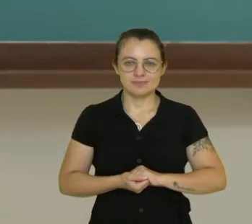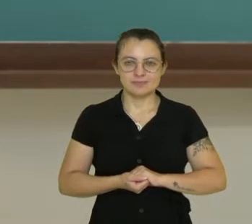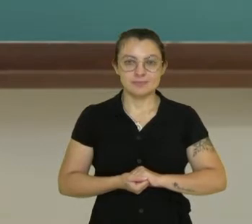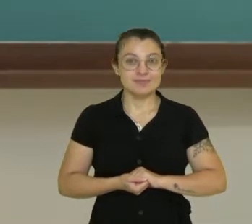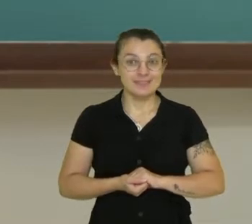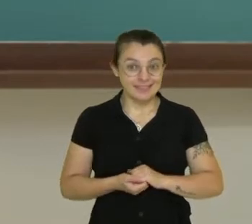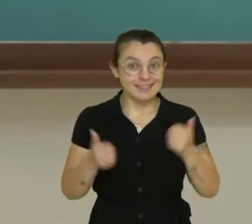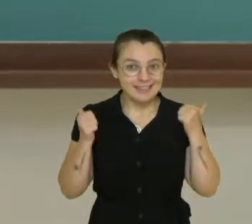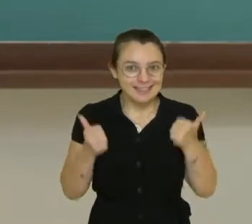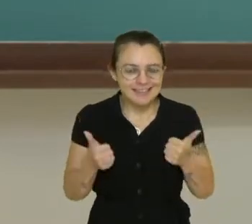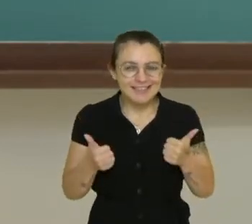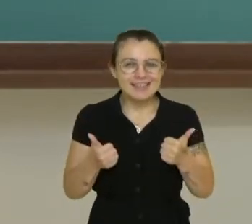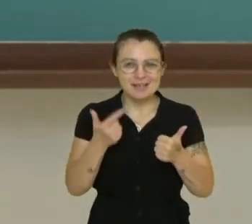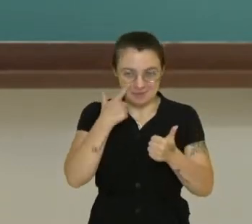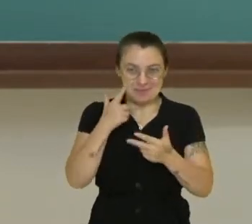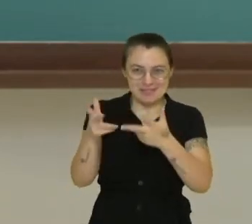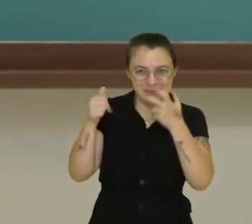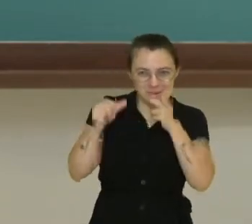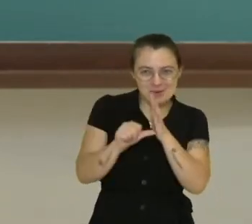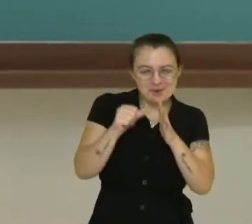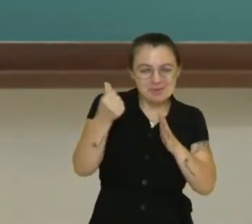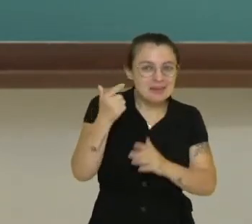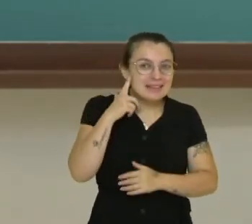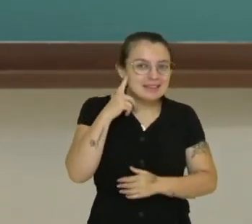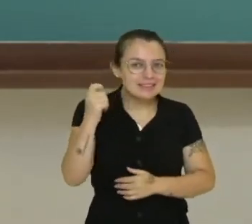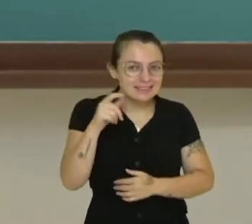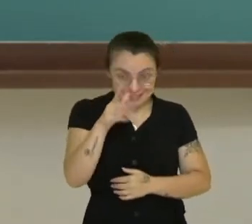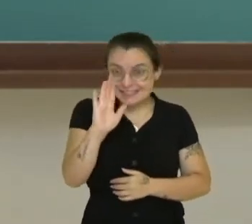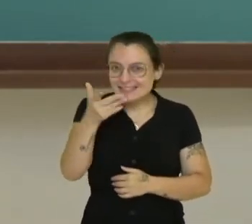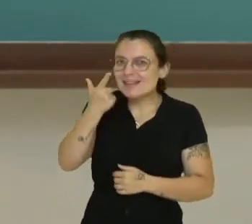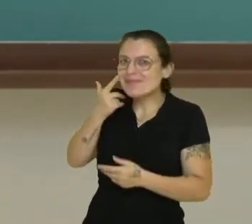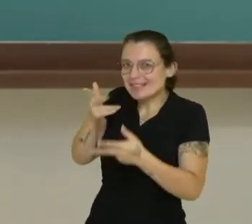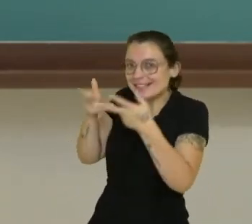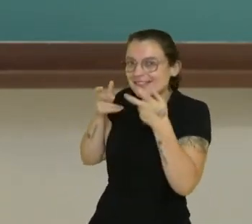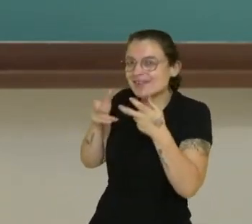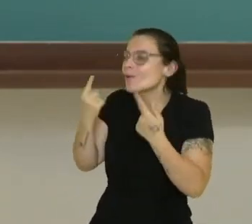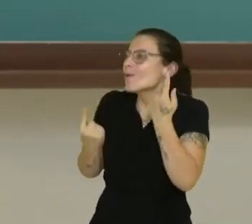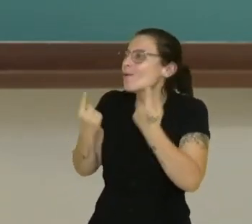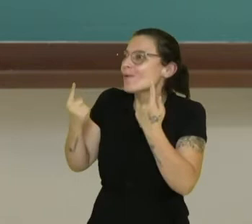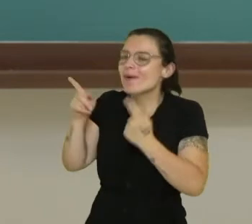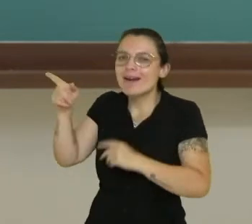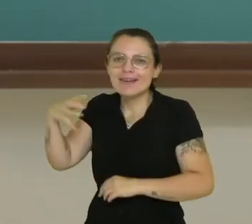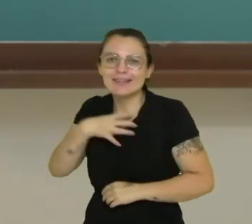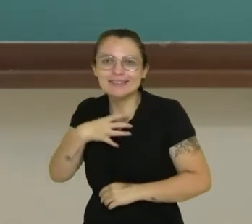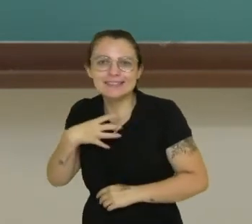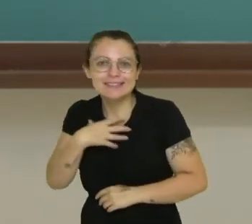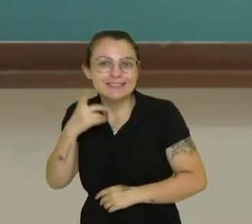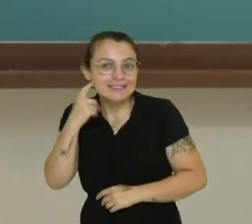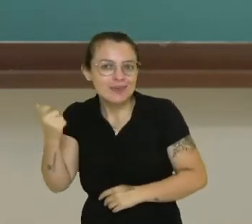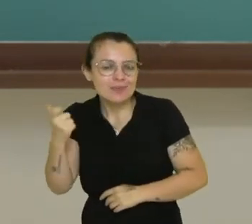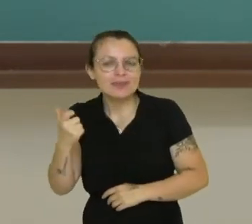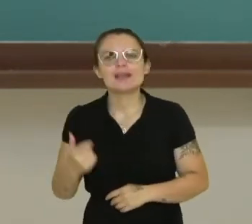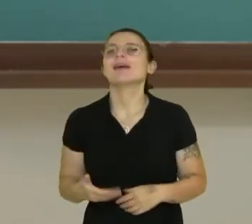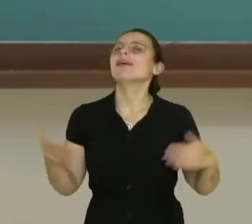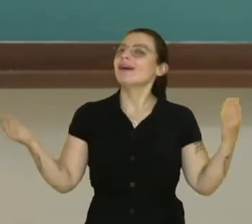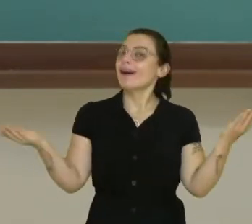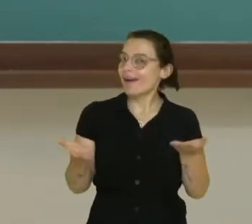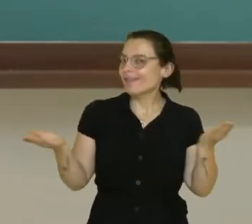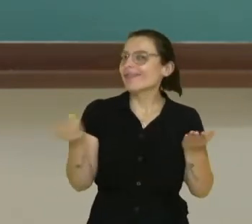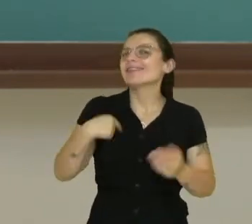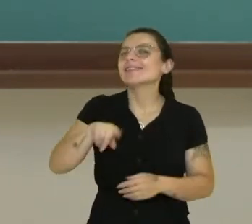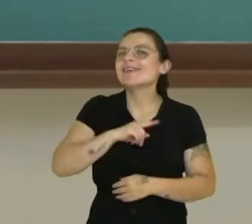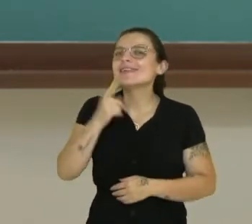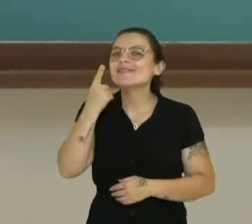E aí, este primeiro som, conseguiu perceber que som é esse? Agora, vamos ouvir o próximo